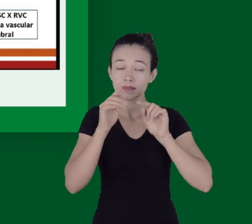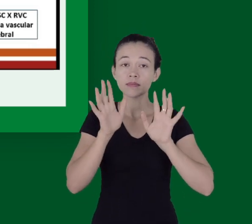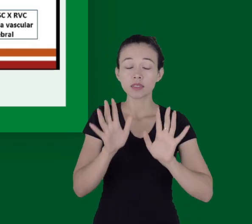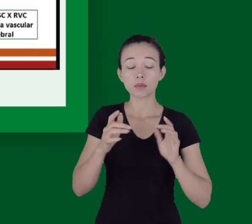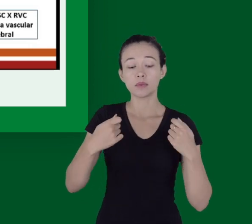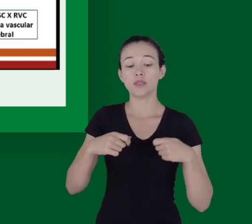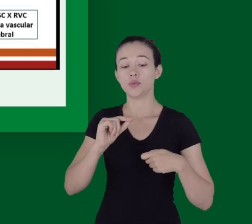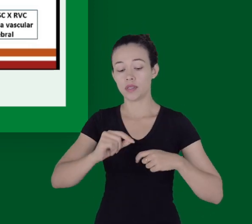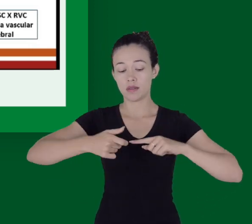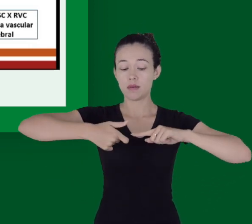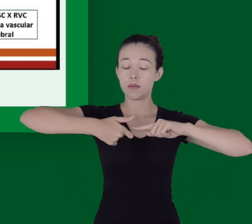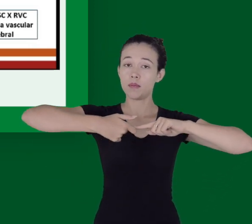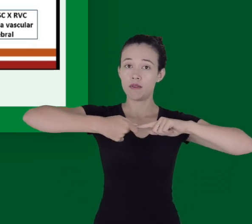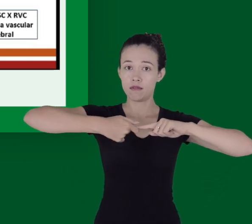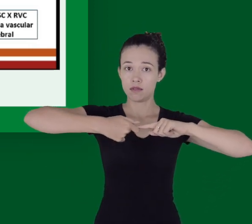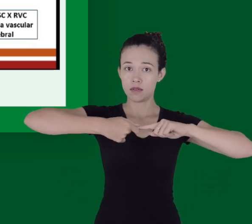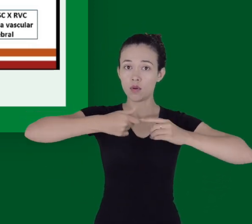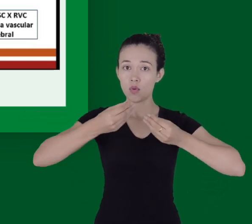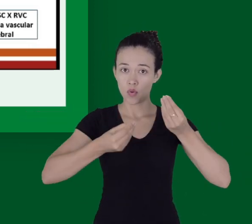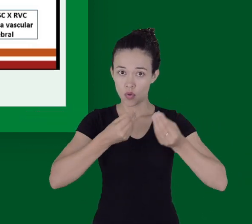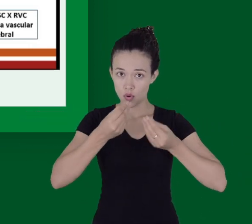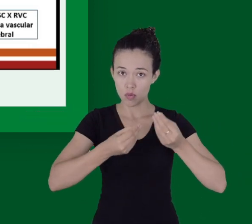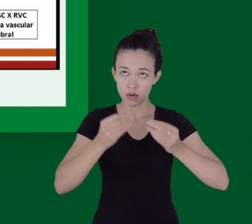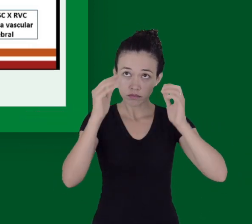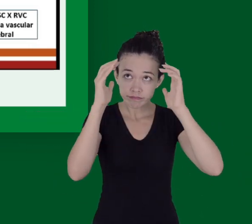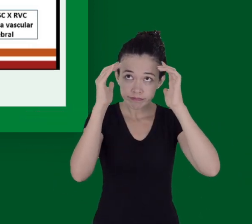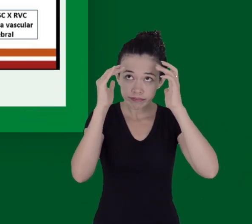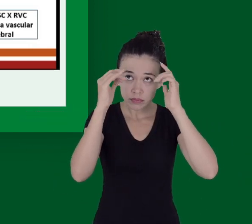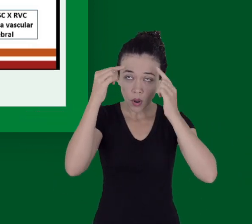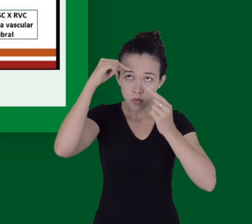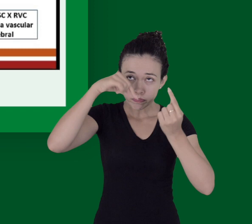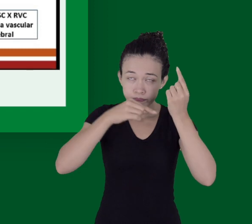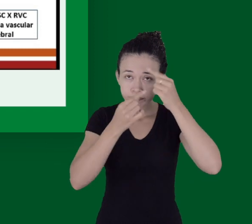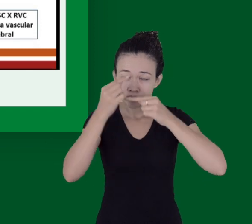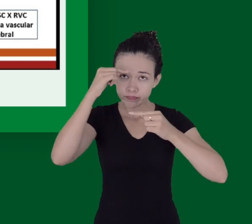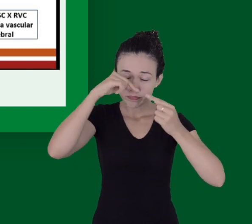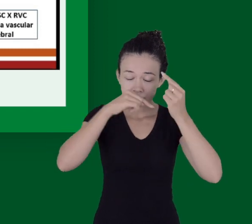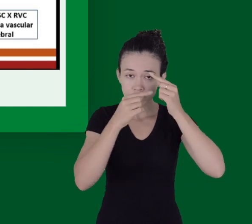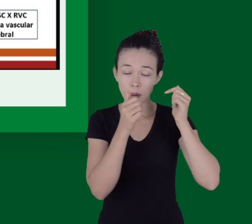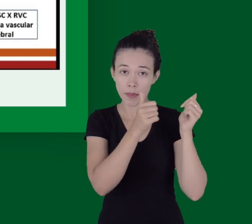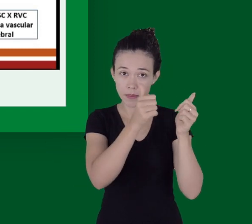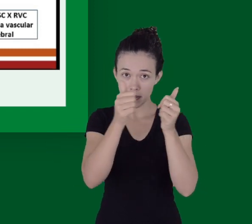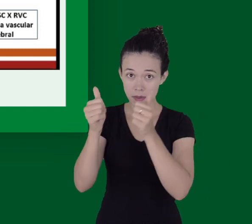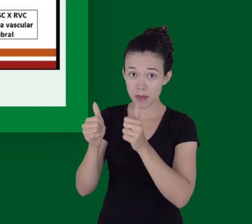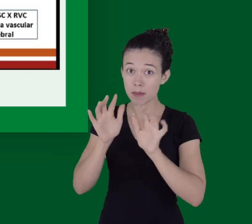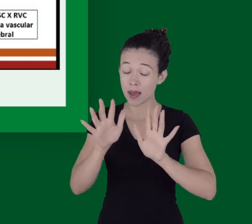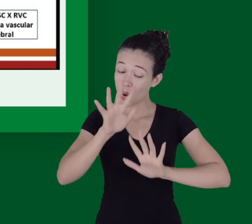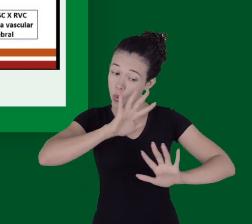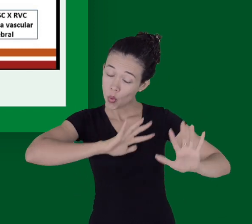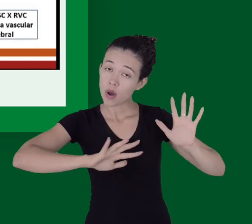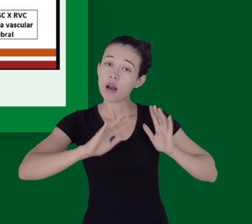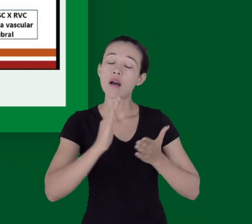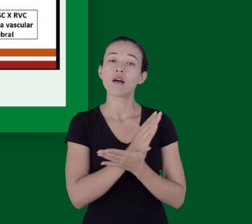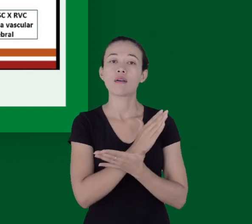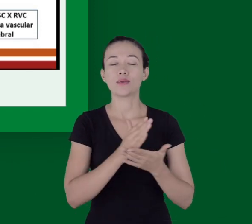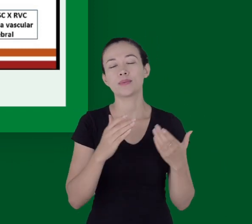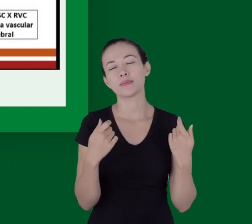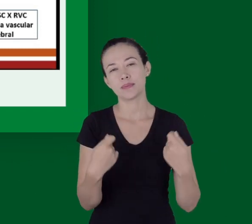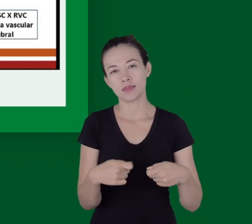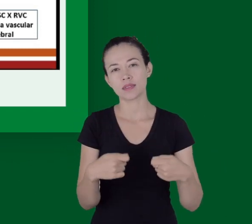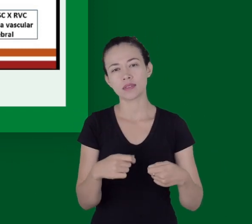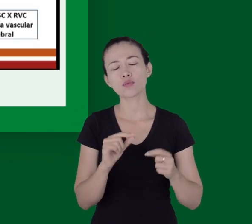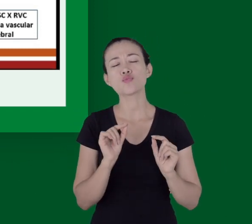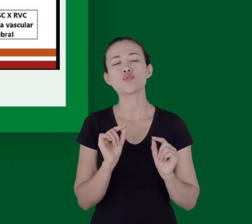alguns cuidados em relação a isso. Principalmente em relação a alguns manejos nessa abordagem inicial, que é a parte